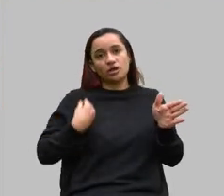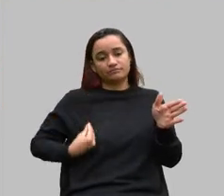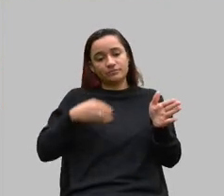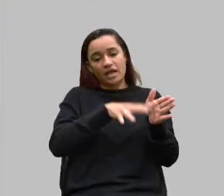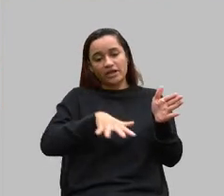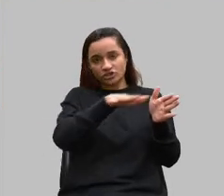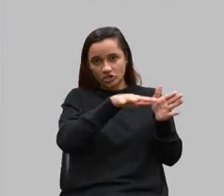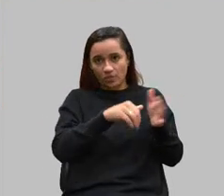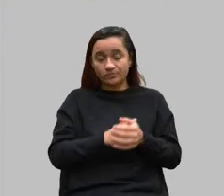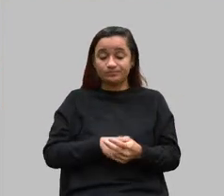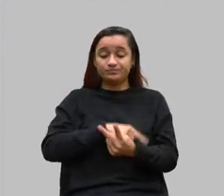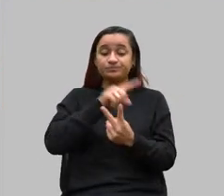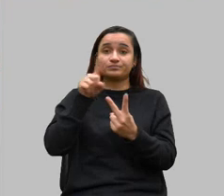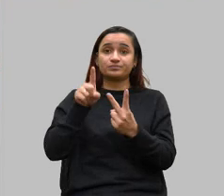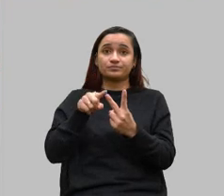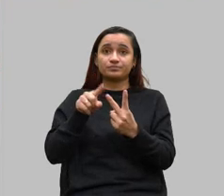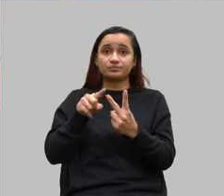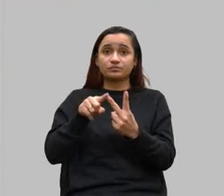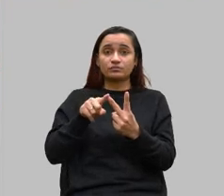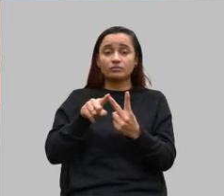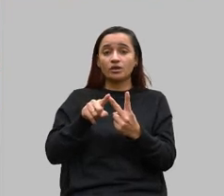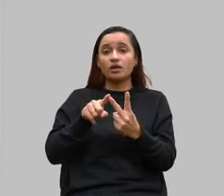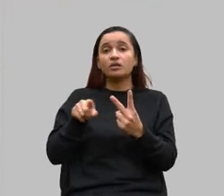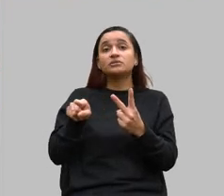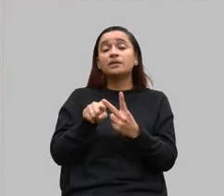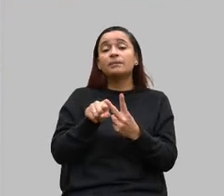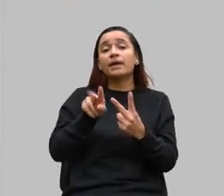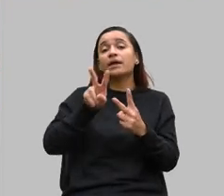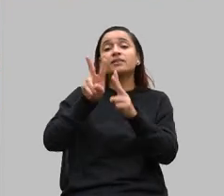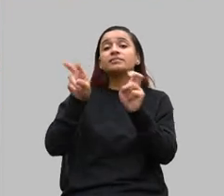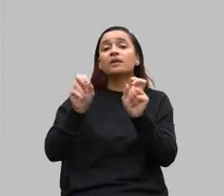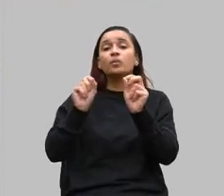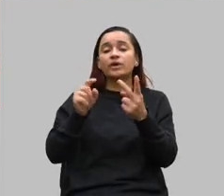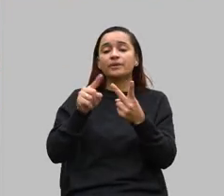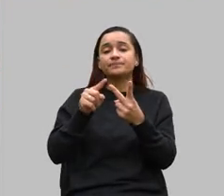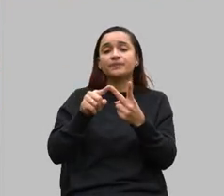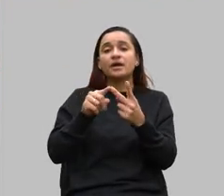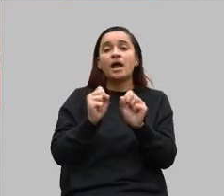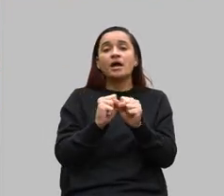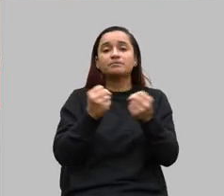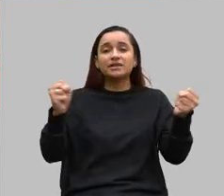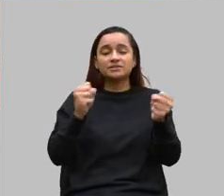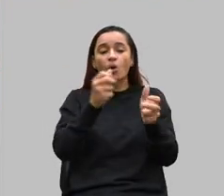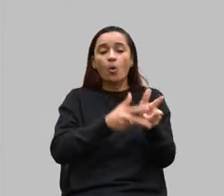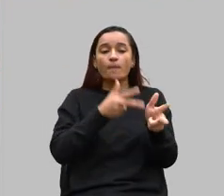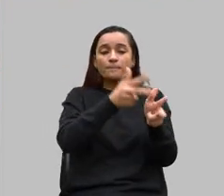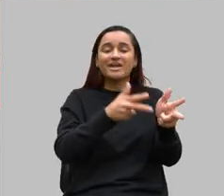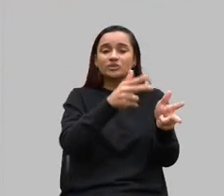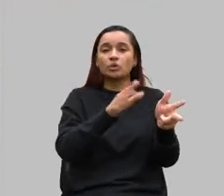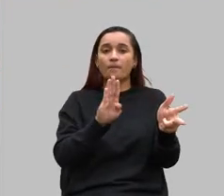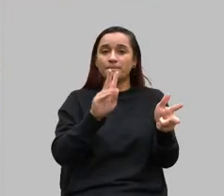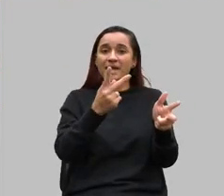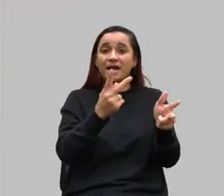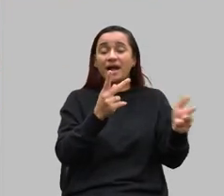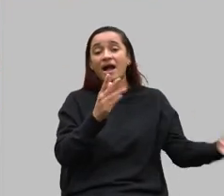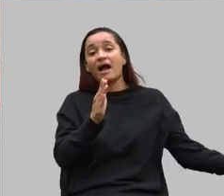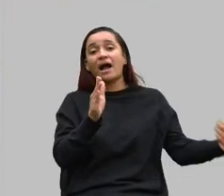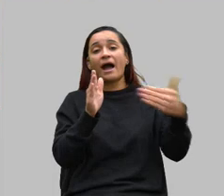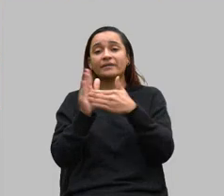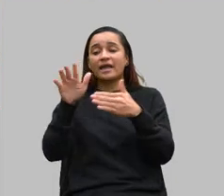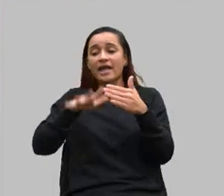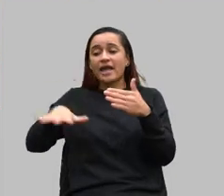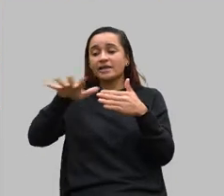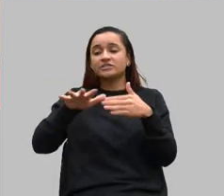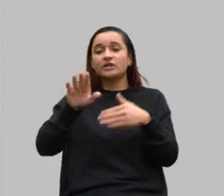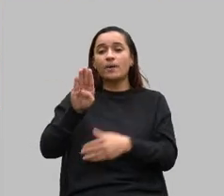segunda questão não em ordem de prioridade o outro tema é a expansão eh do metrô de Belo Horizonte até a região do atriz na confluência da